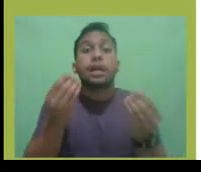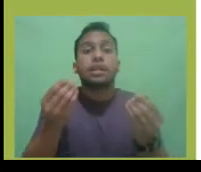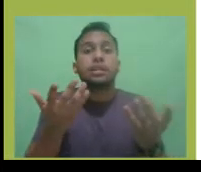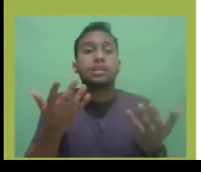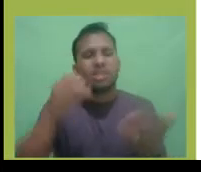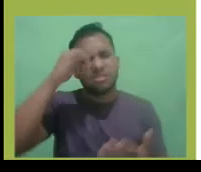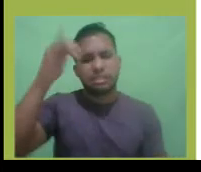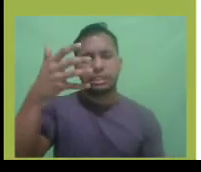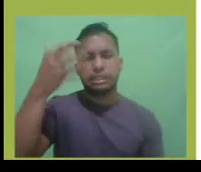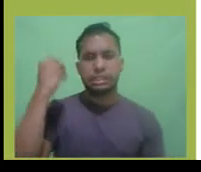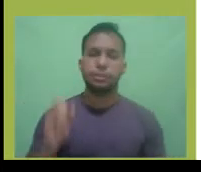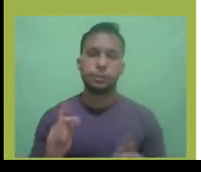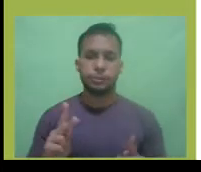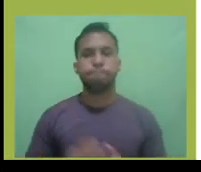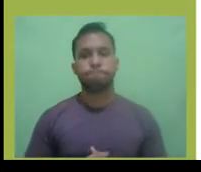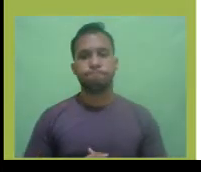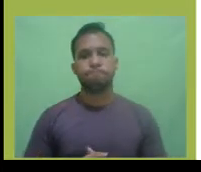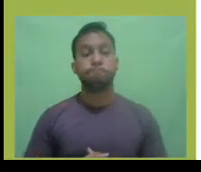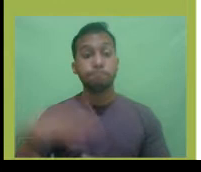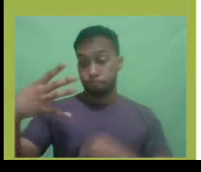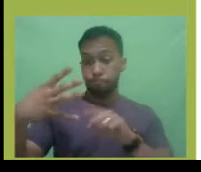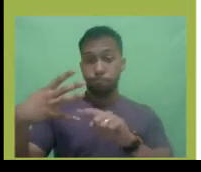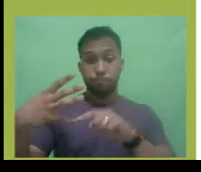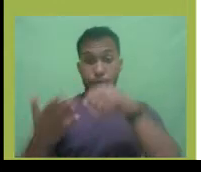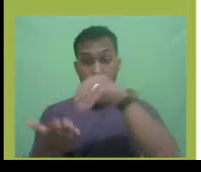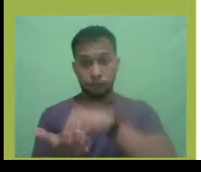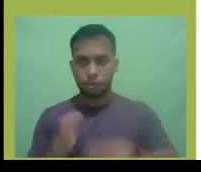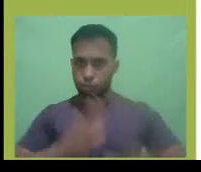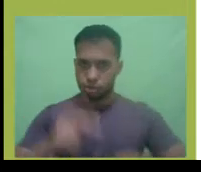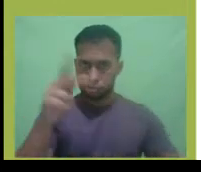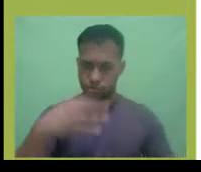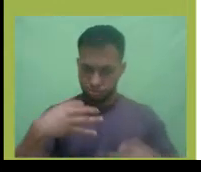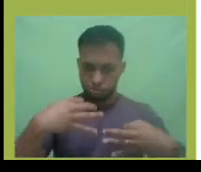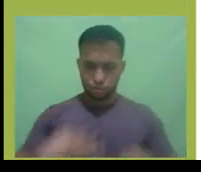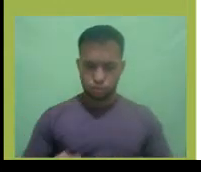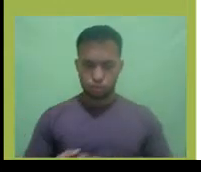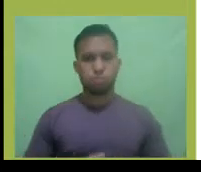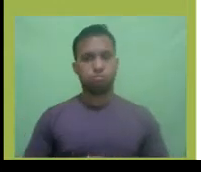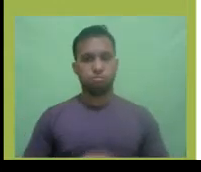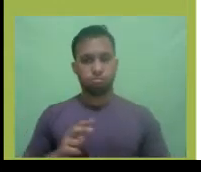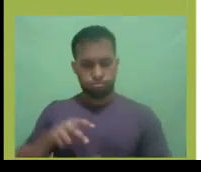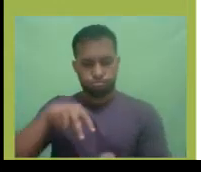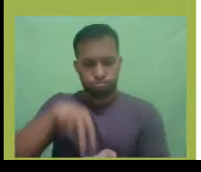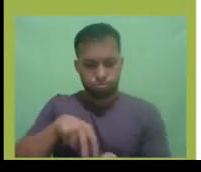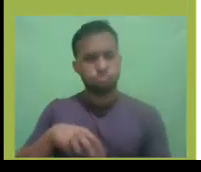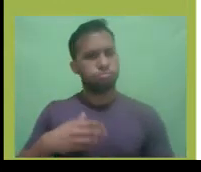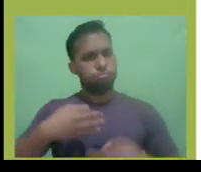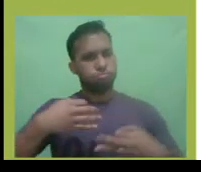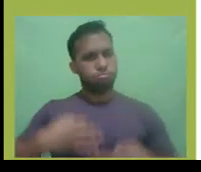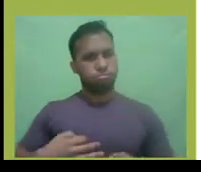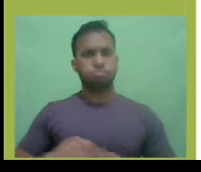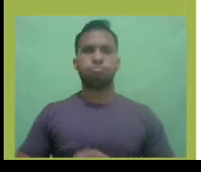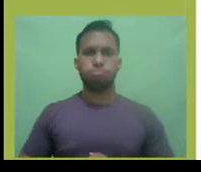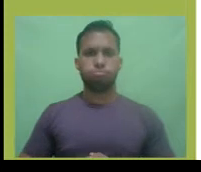apresentação. E por fim, cuidado com a sua postura. Diante de uma plateia, você deve ter uma postura ereta, mostrar